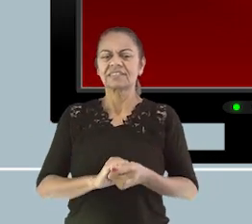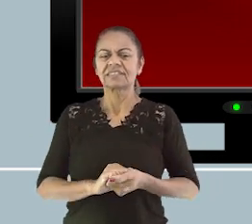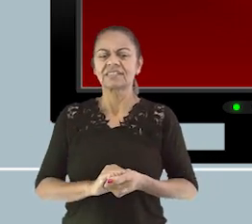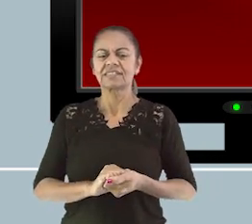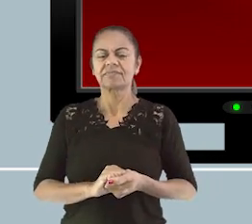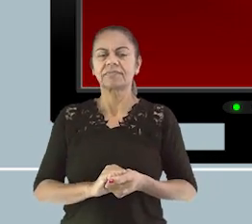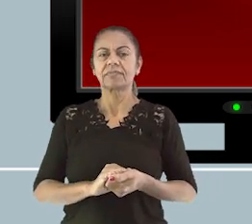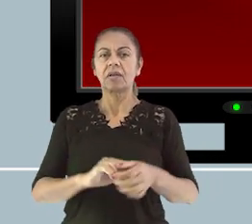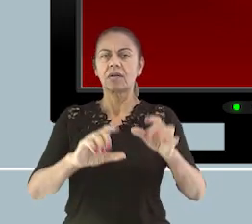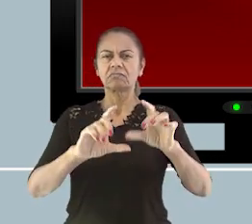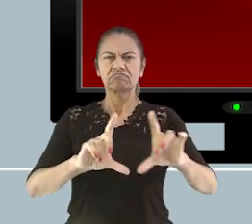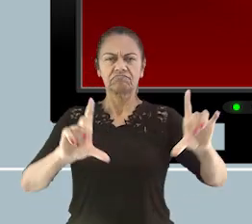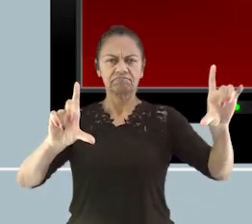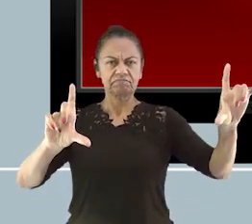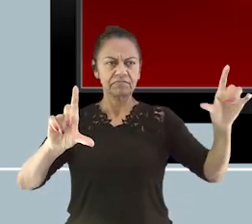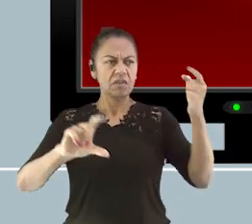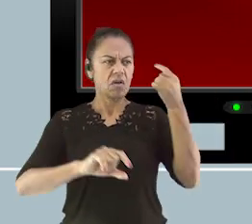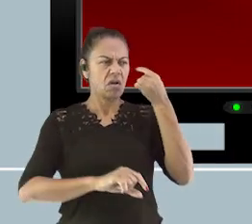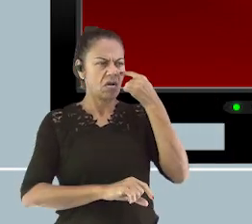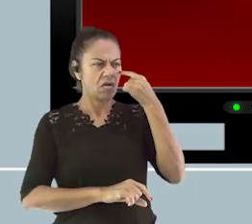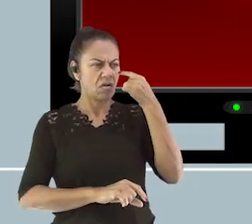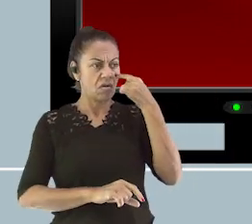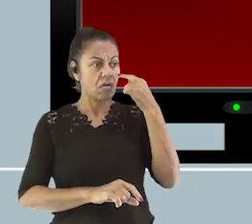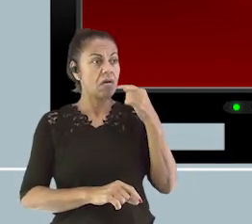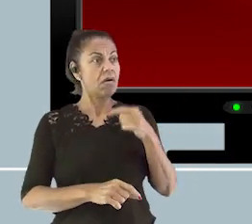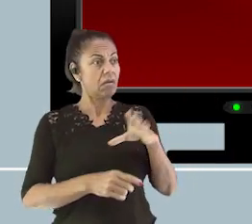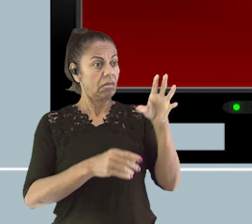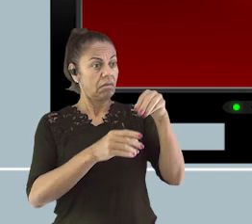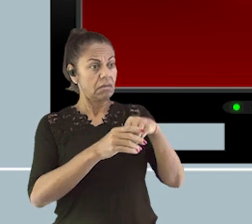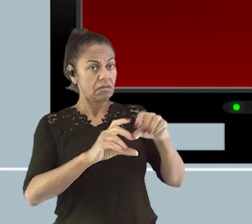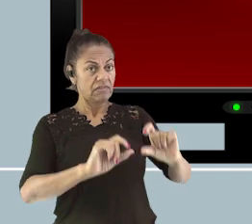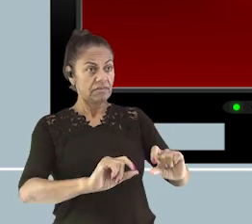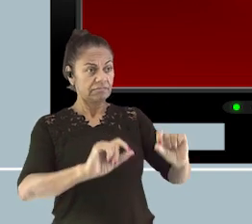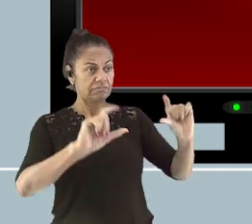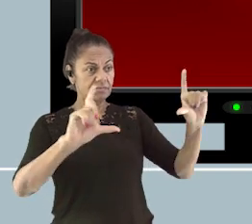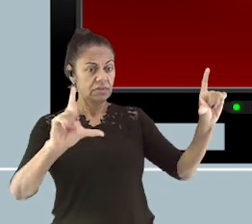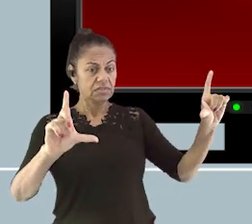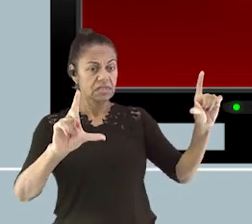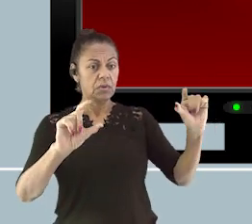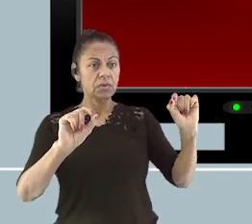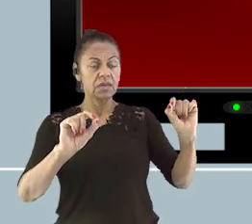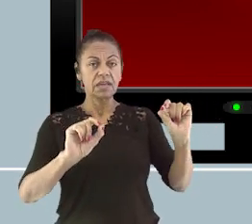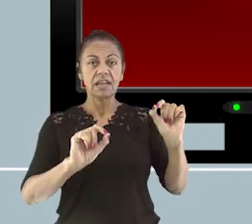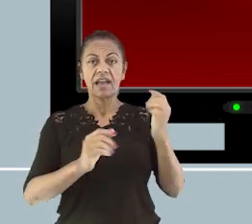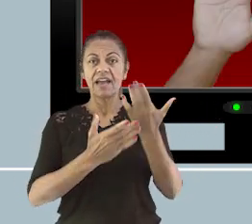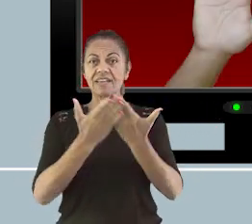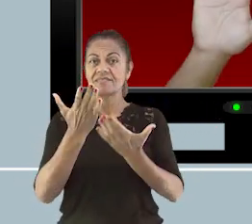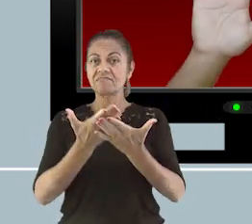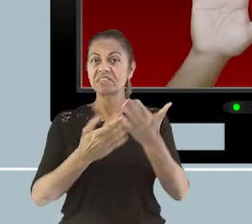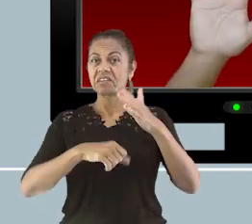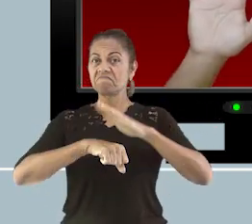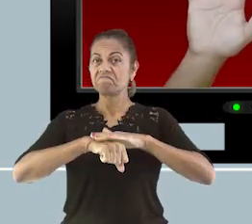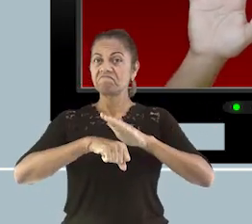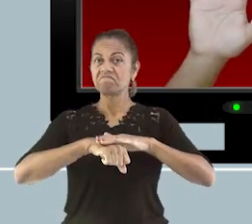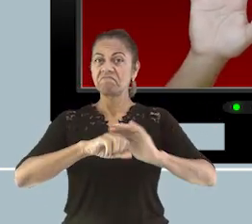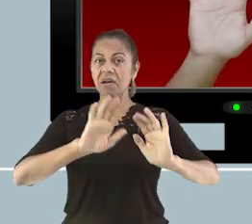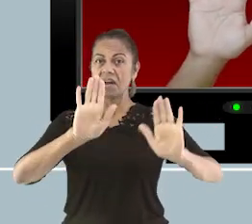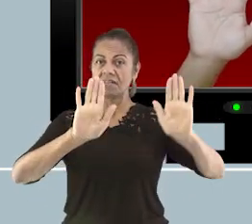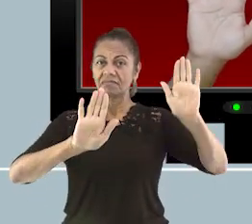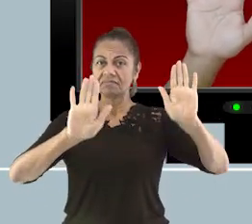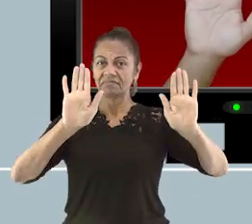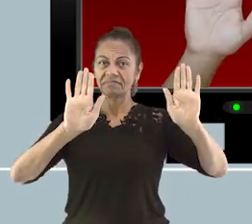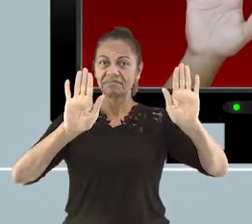hein? Irá aparecer dentro desta TV, dessa TV mesmo, as minhas